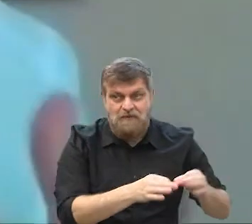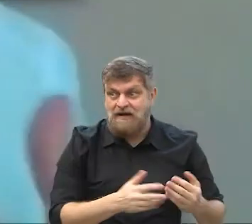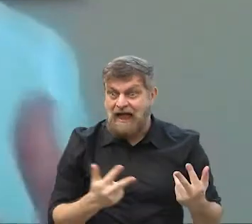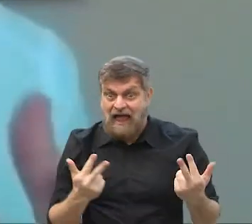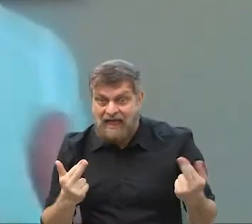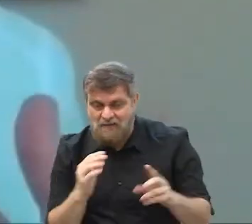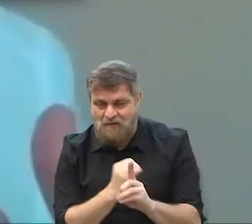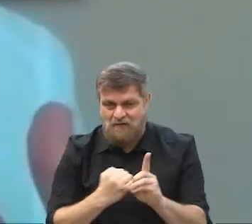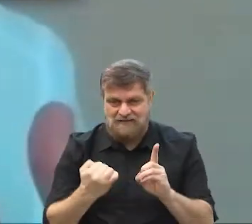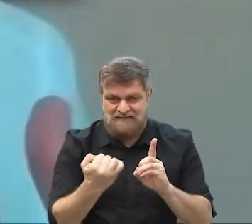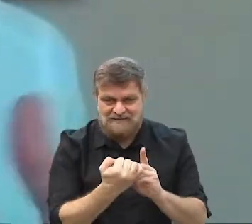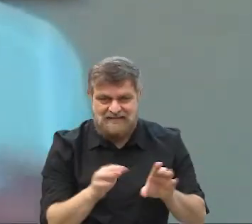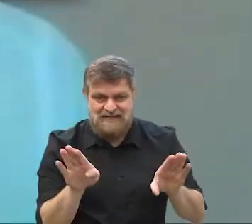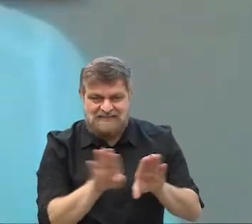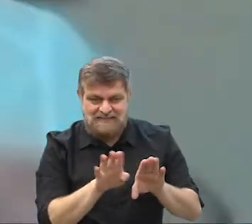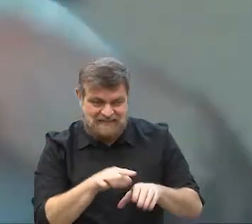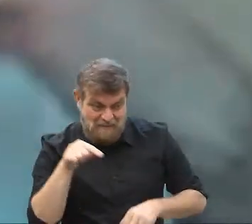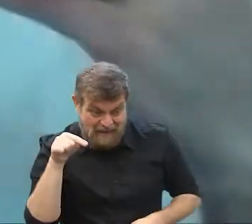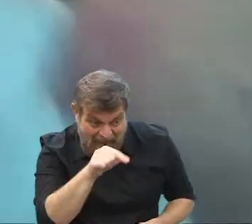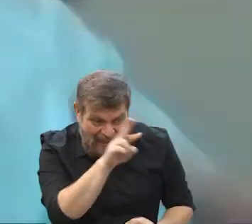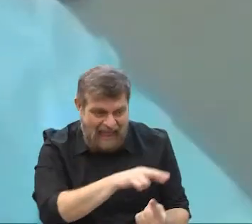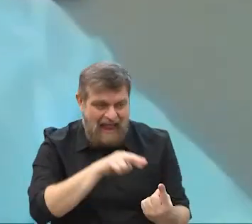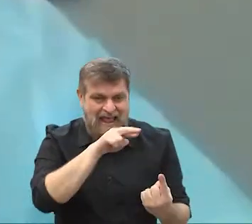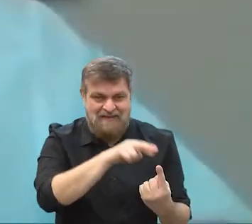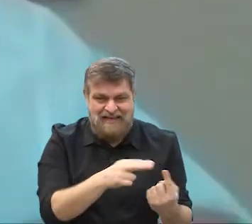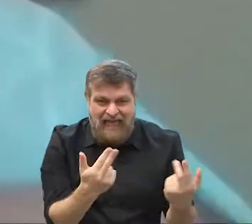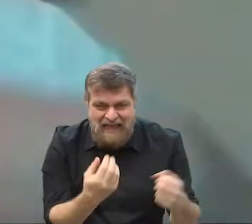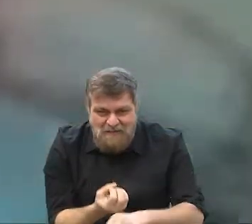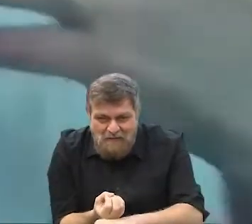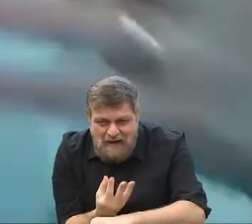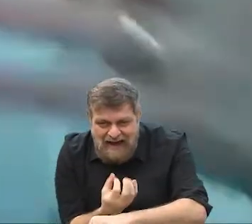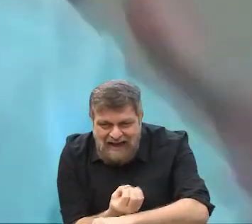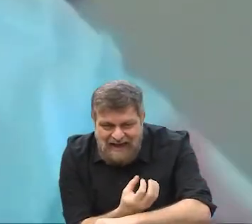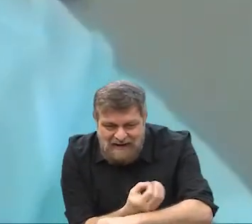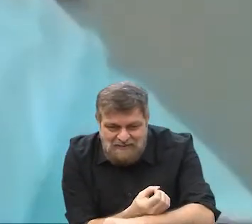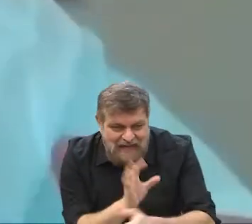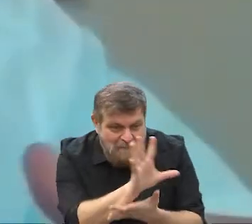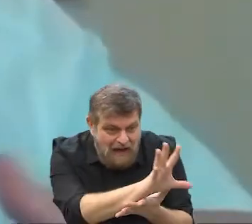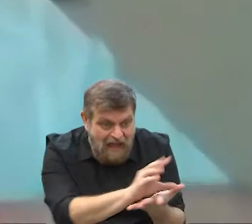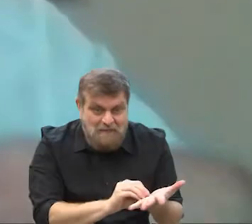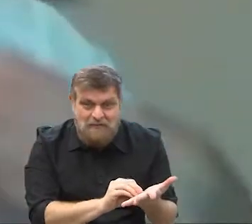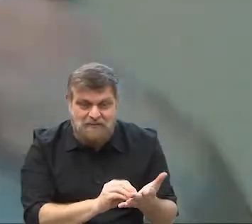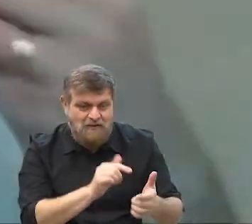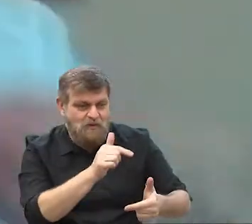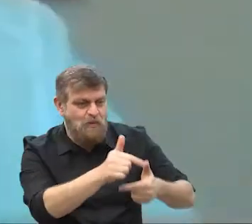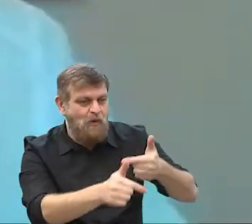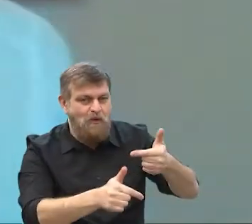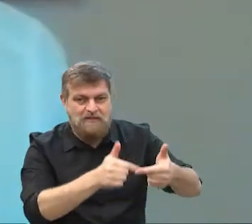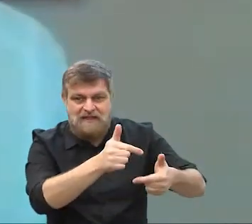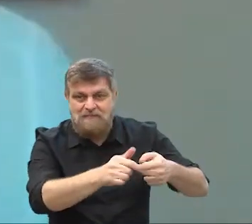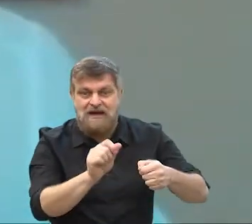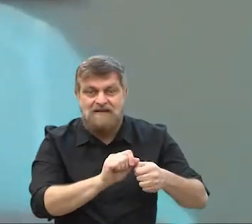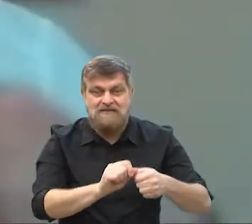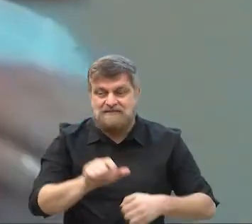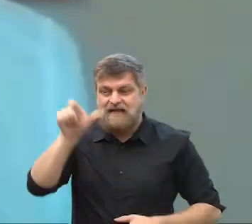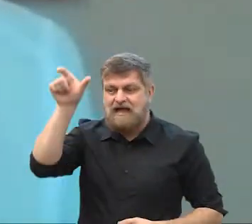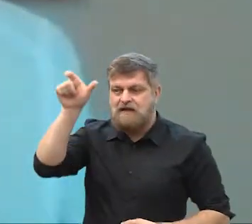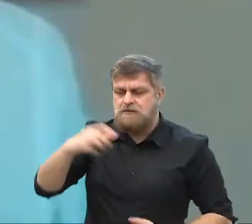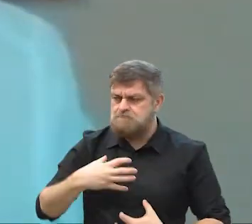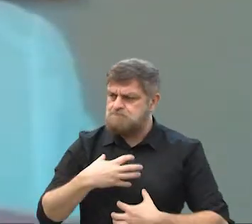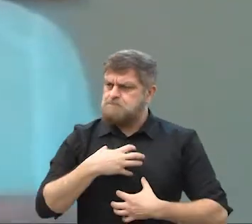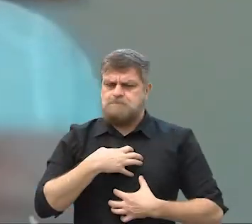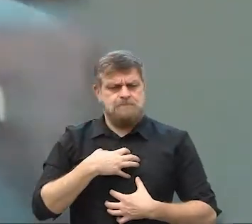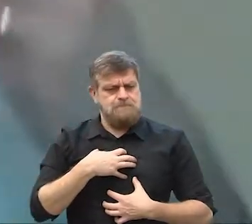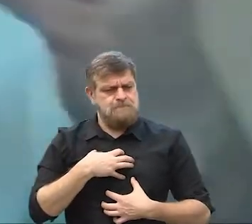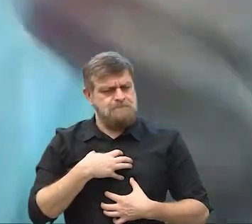verdadeiras referências. Graças às suas atividades, ao seu trabalho, faz com que outras pessoas sejam